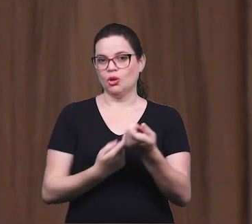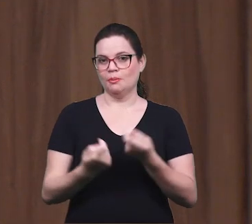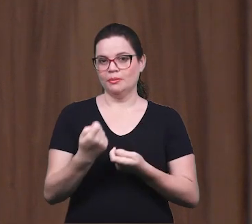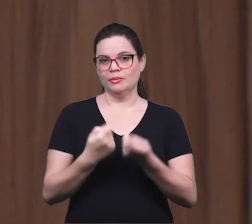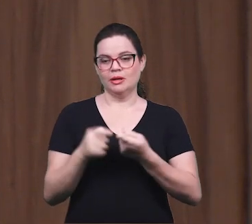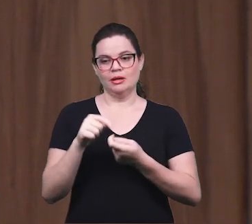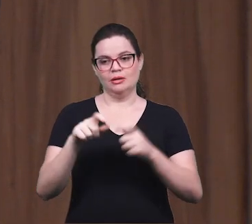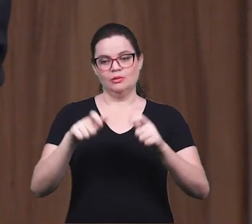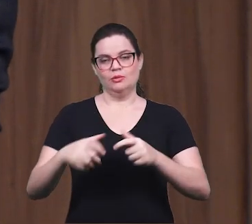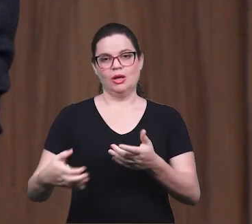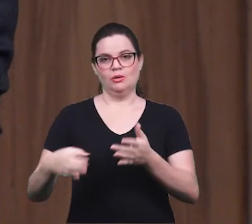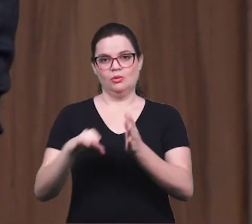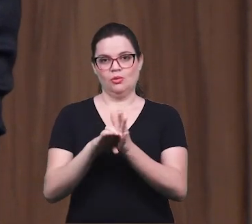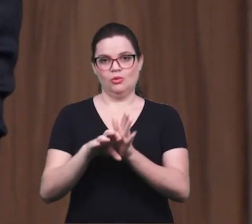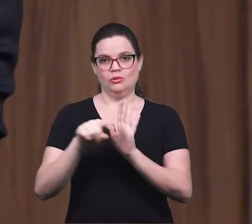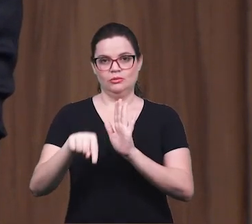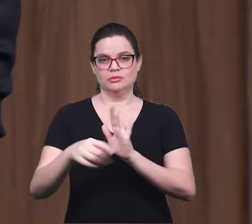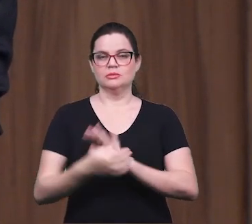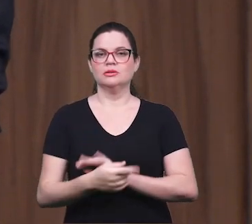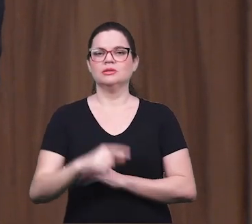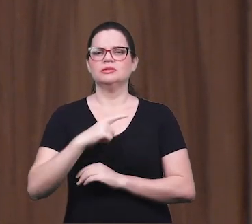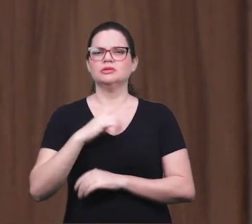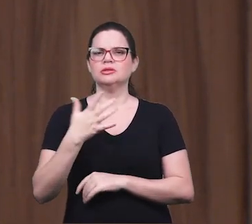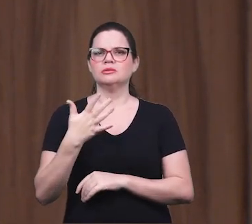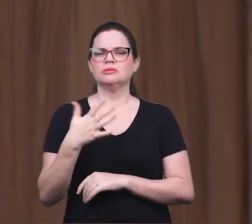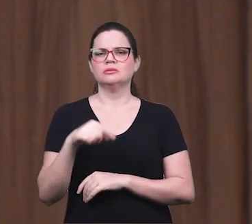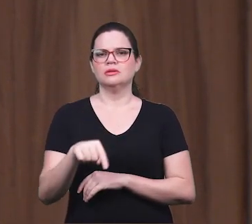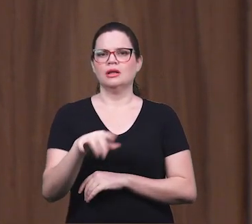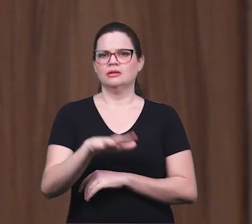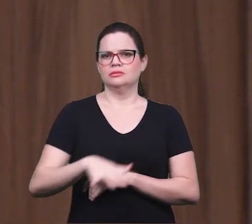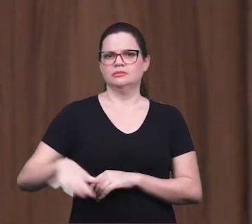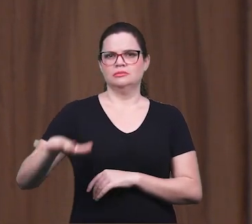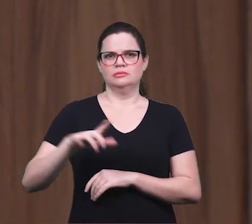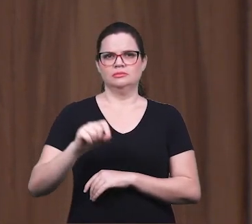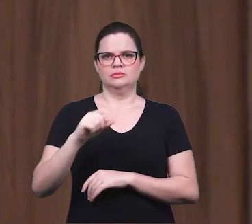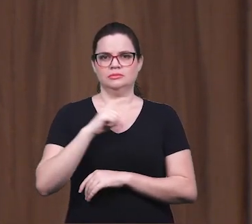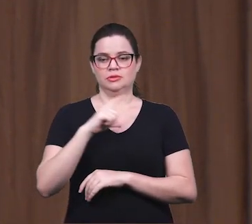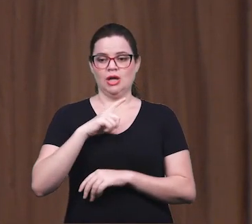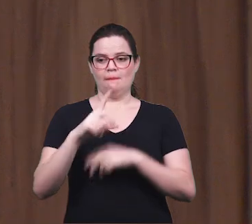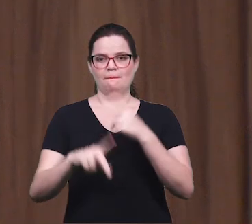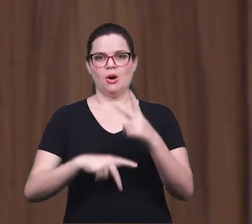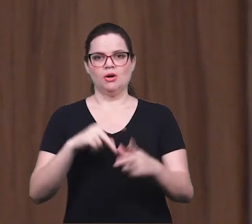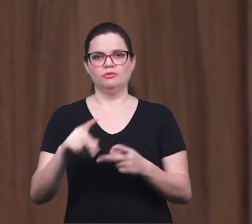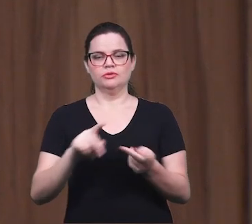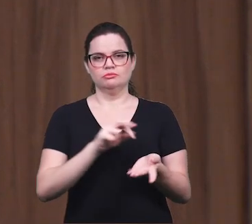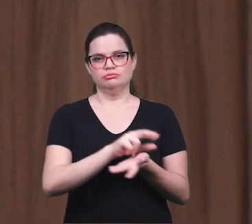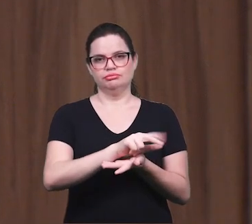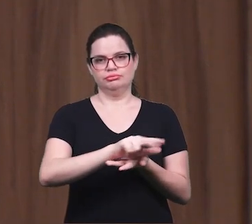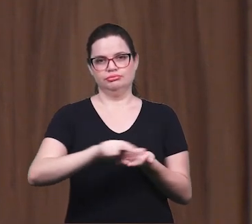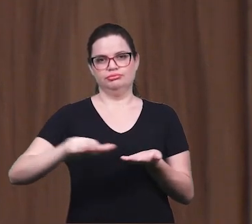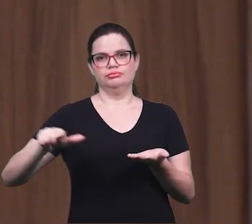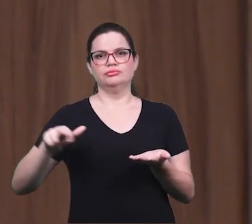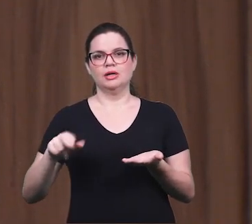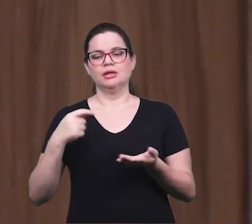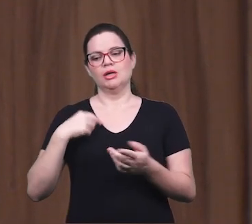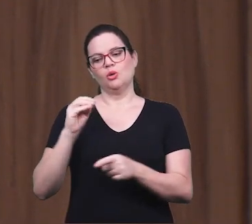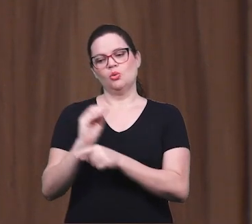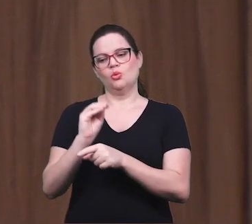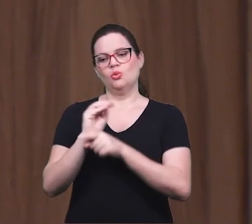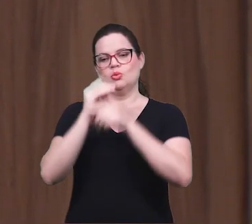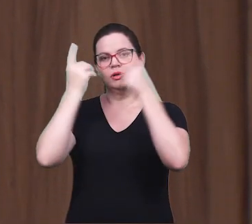ela tinha em torno de si muitos povoados que criavam